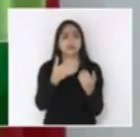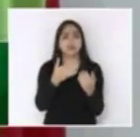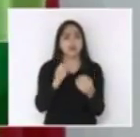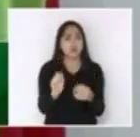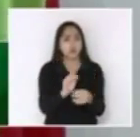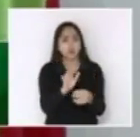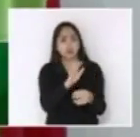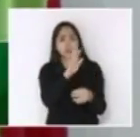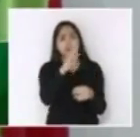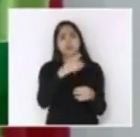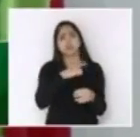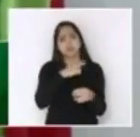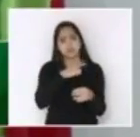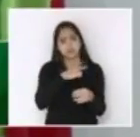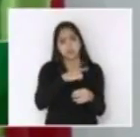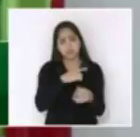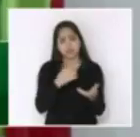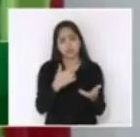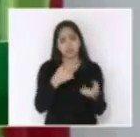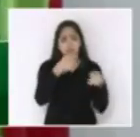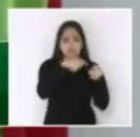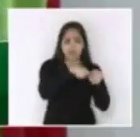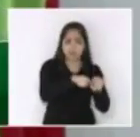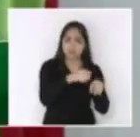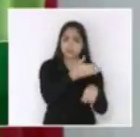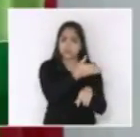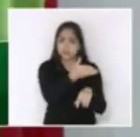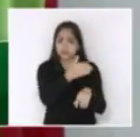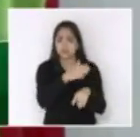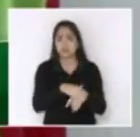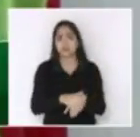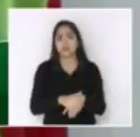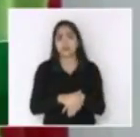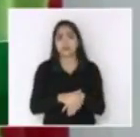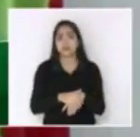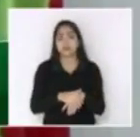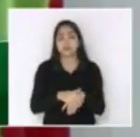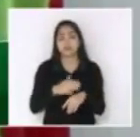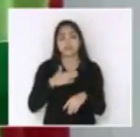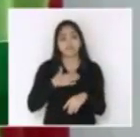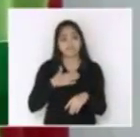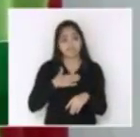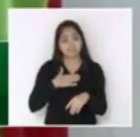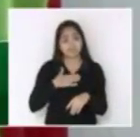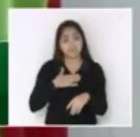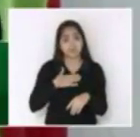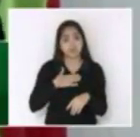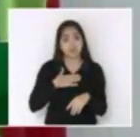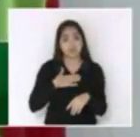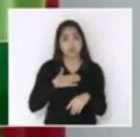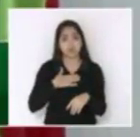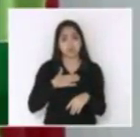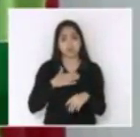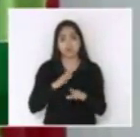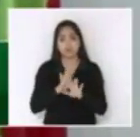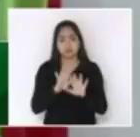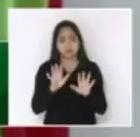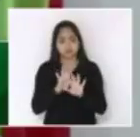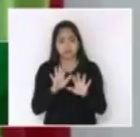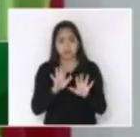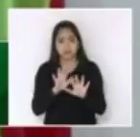é, à disposição para fazerem boas parcerias com a Oktoberfest. Eu, sinceramente, sem nenhum viés de